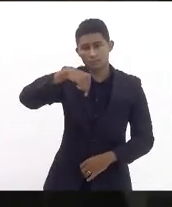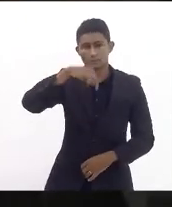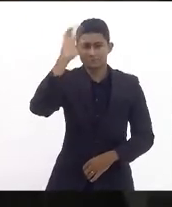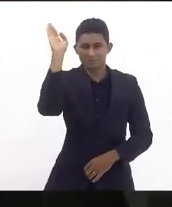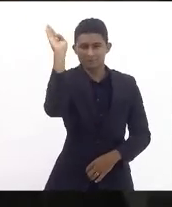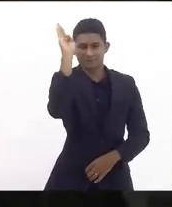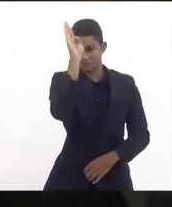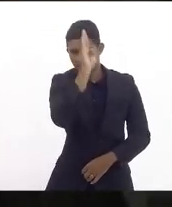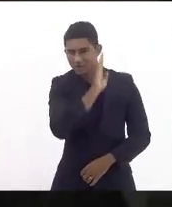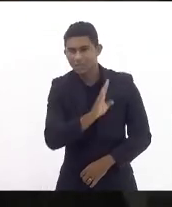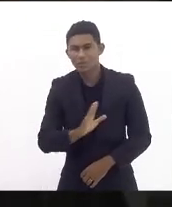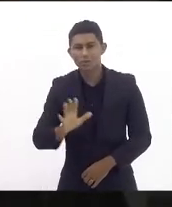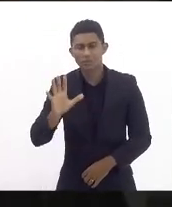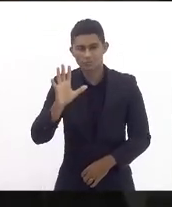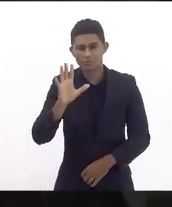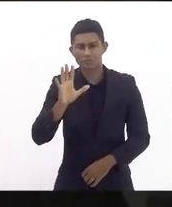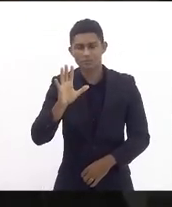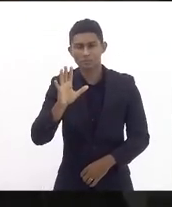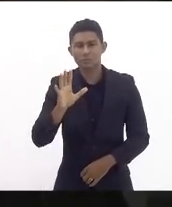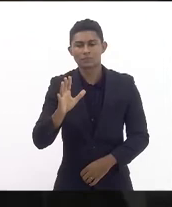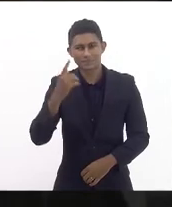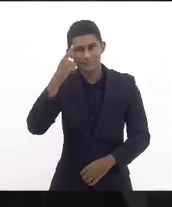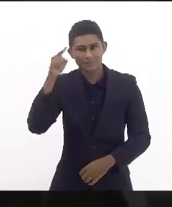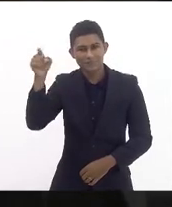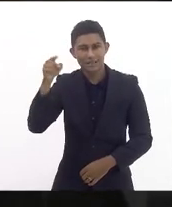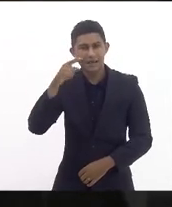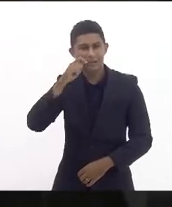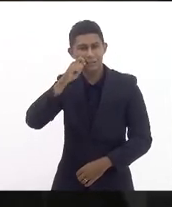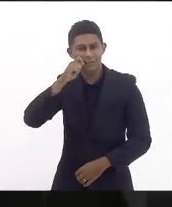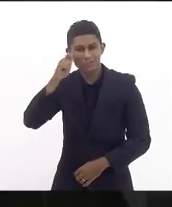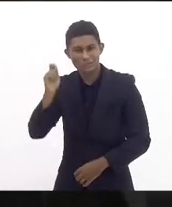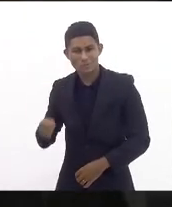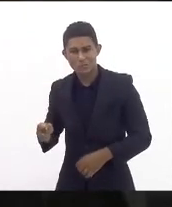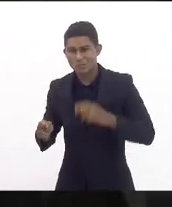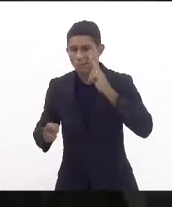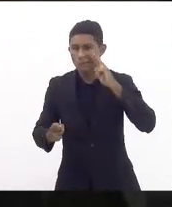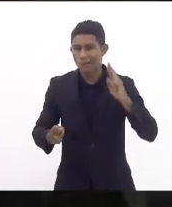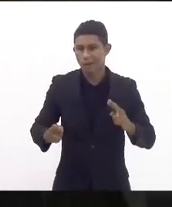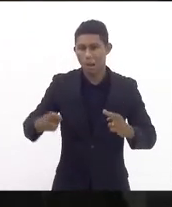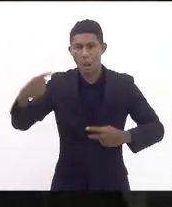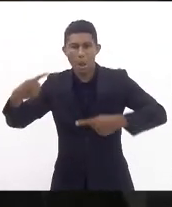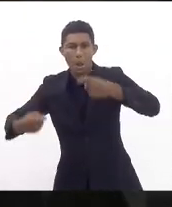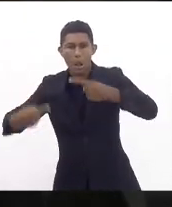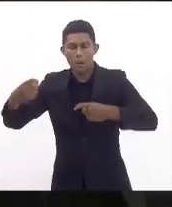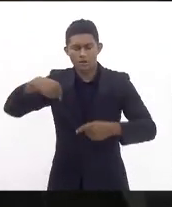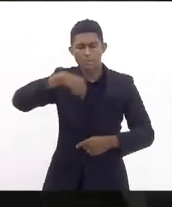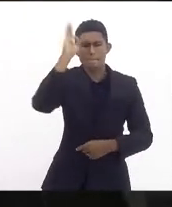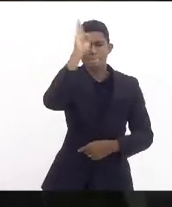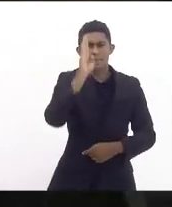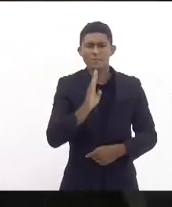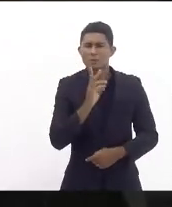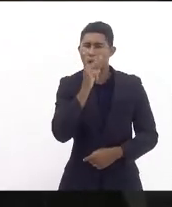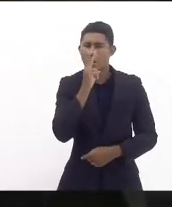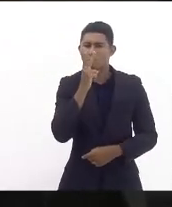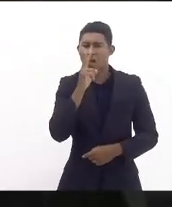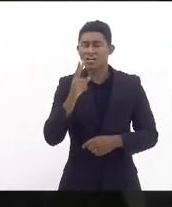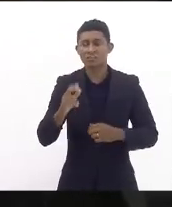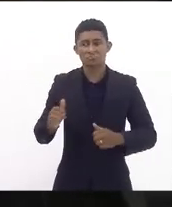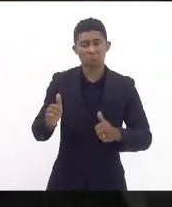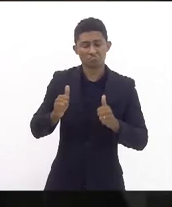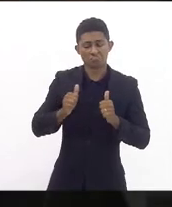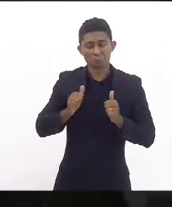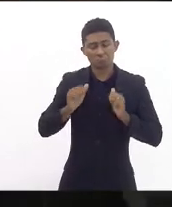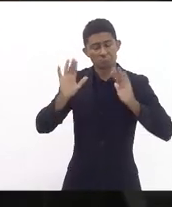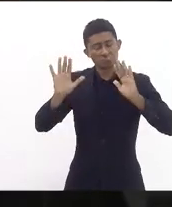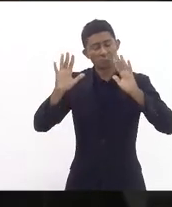popular em relação conflito Rússia Ucrânia subiu no muro Num caso como esse